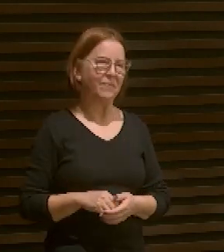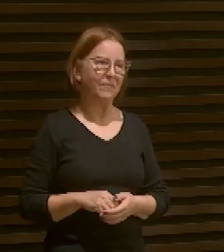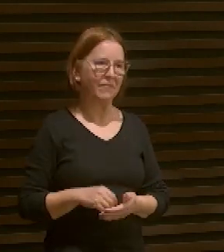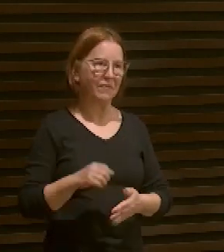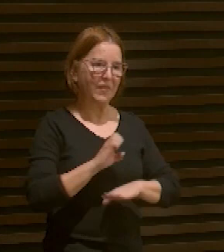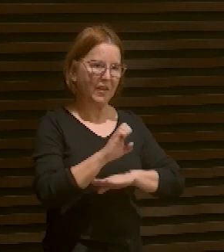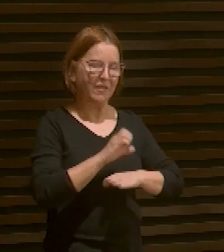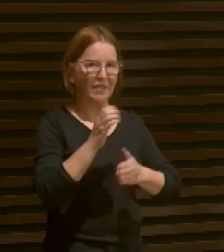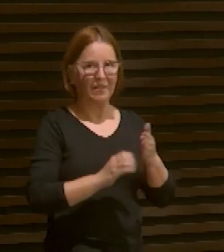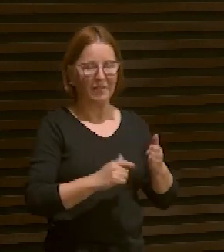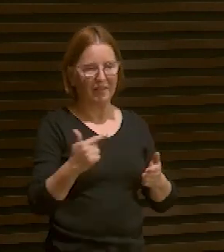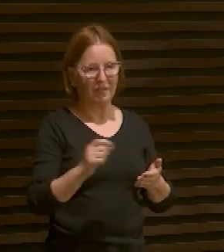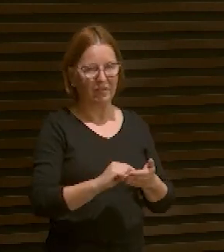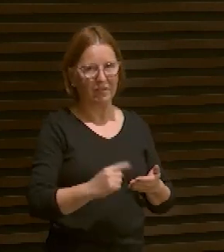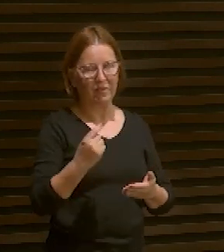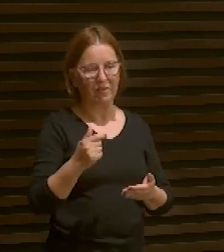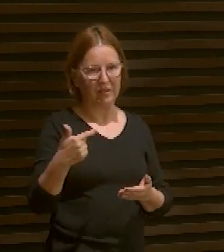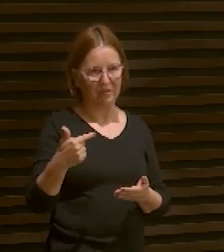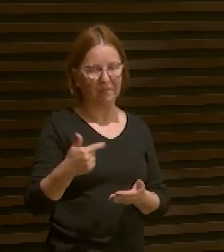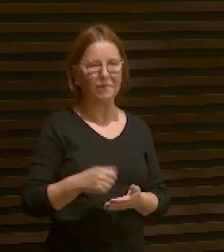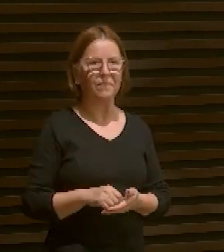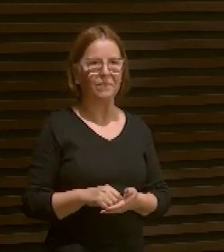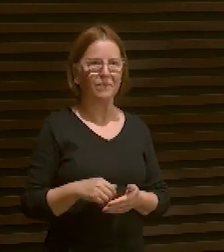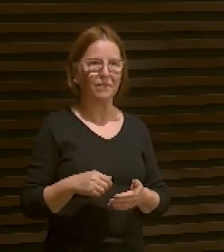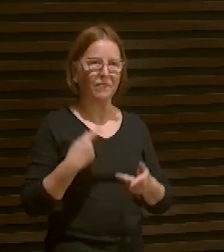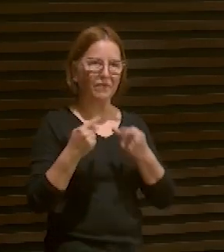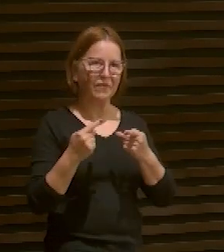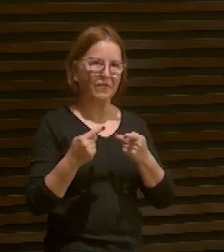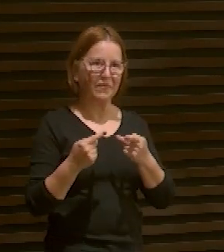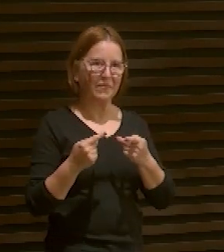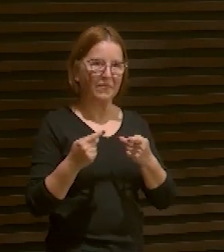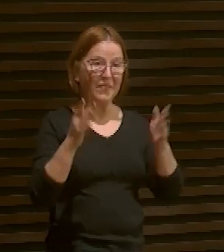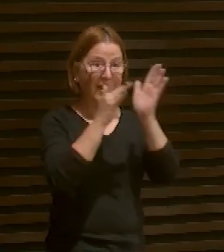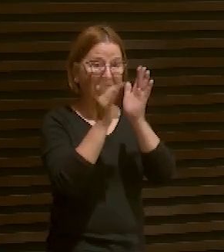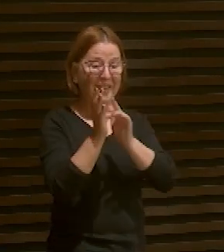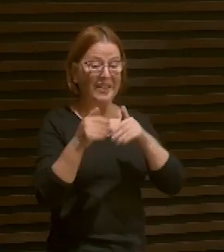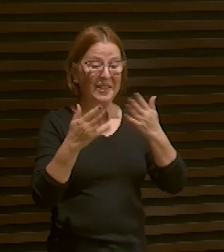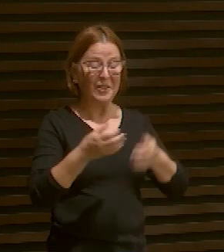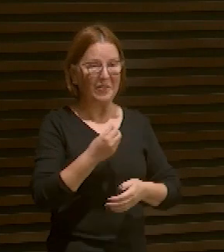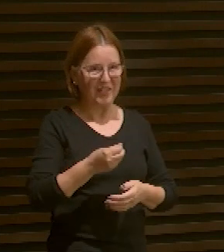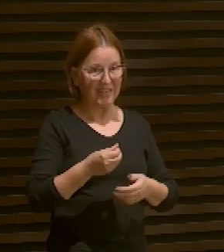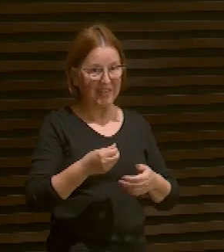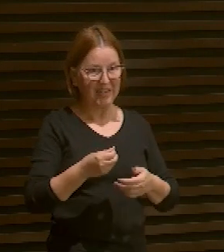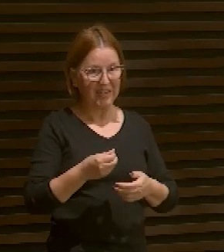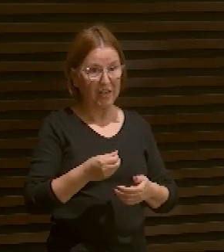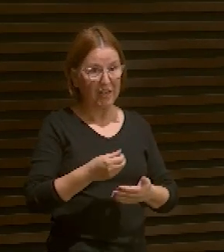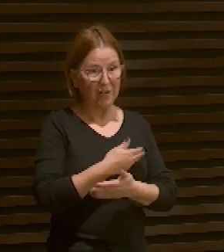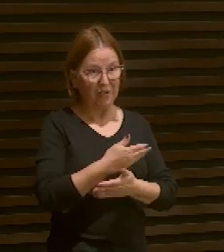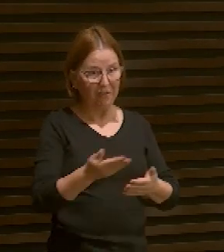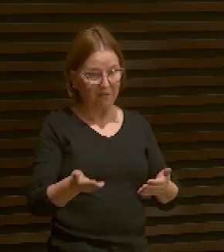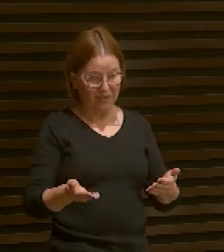Efésios 2, 1 e 2, diz assim: Ele vos deu vida, estando vós mortos nos